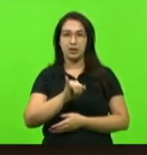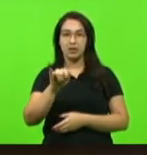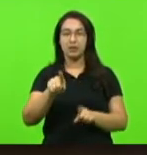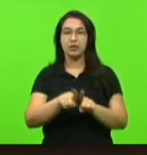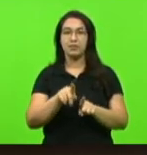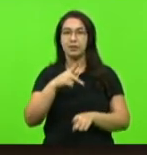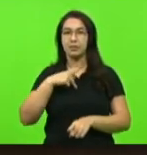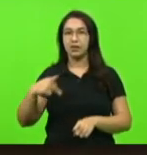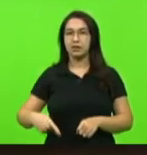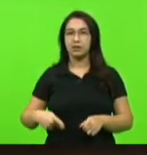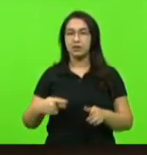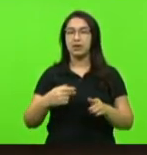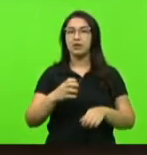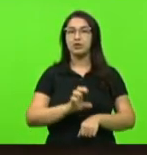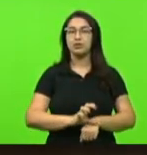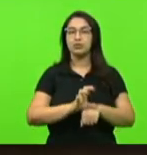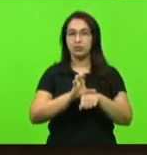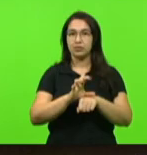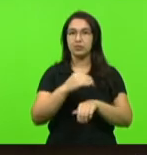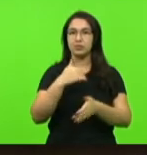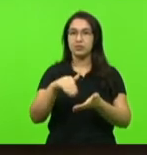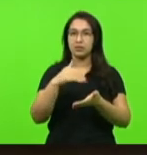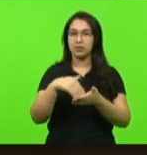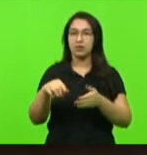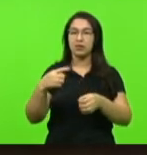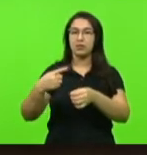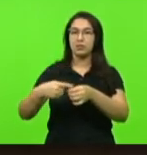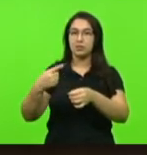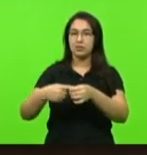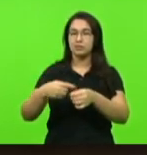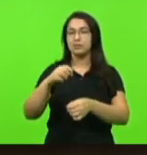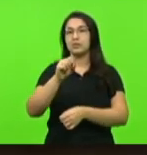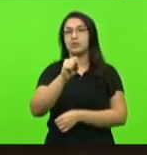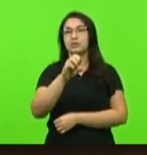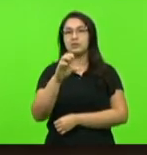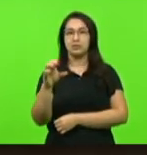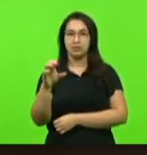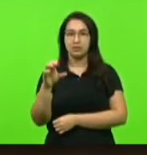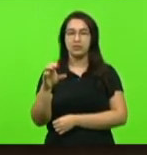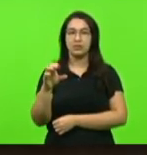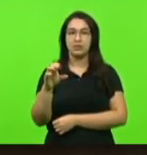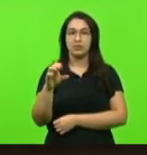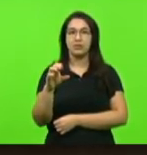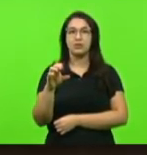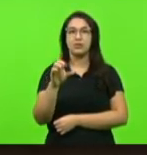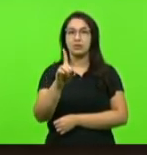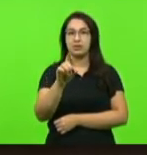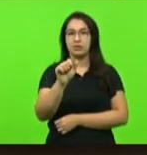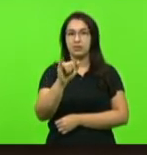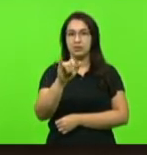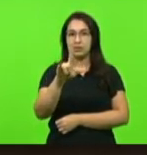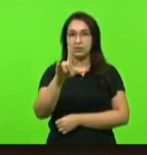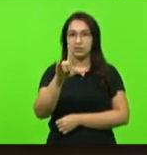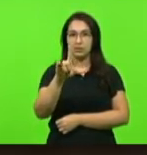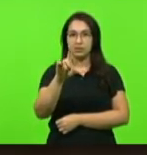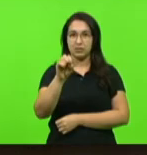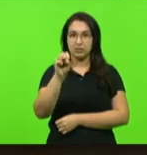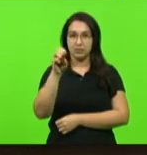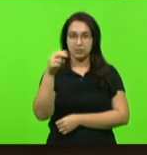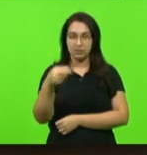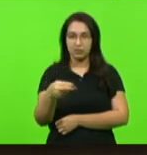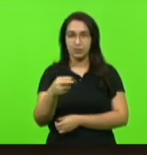presidente do Conselho das Secretarias Municipais de Saúde de Santa Catarina, Dyson José Trevisol.